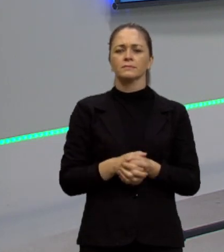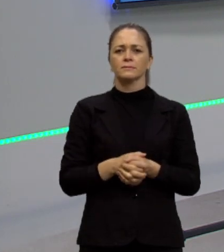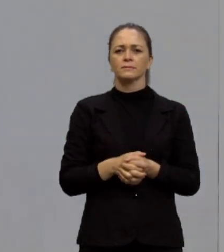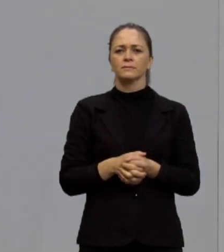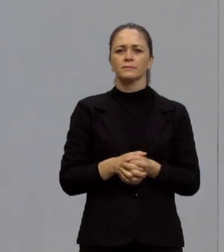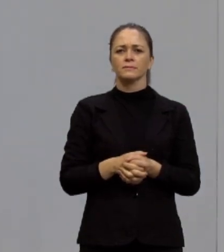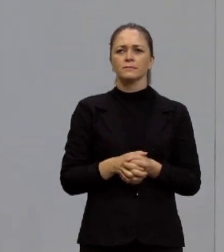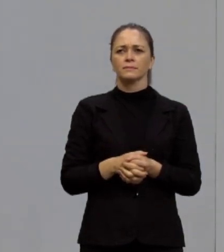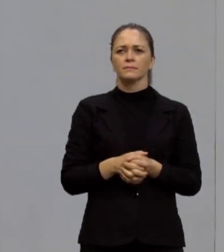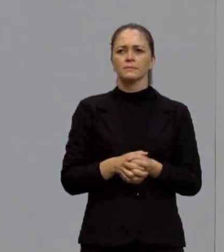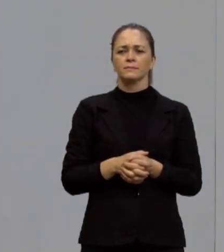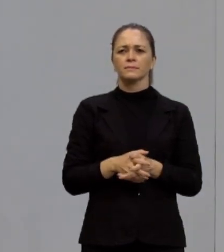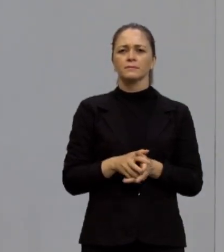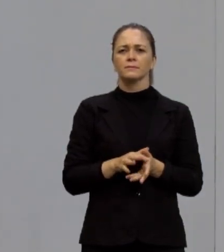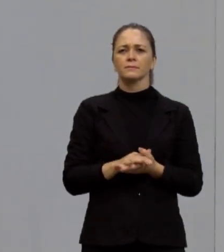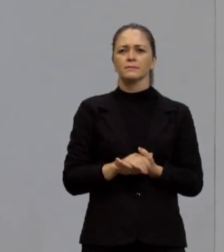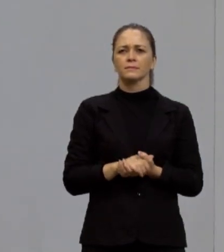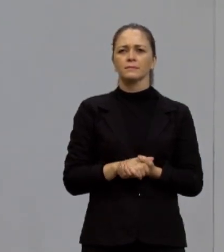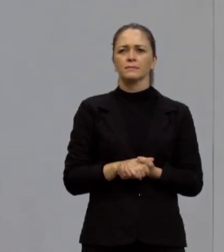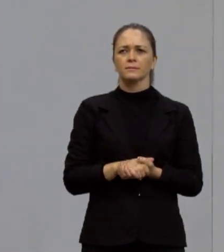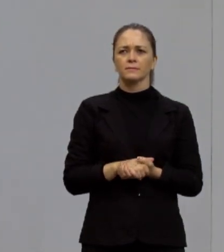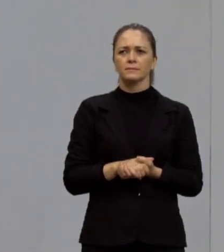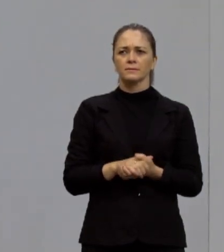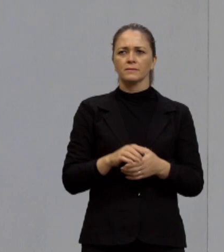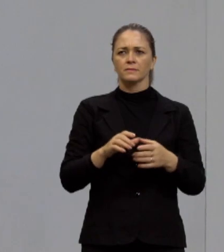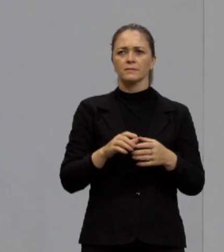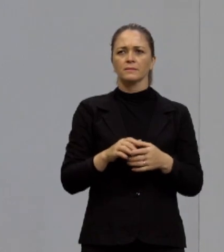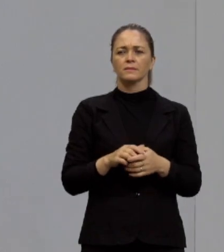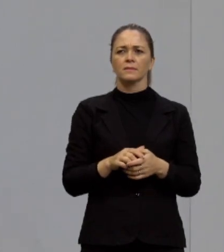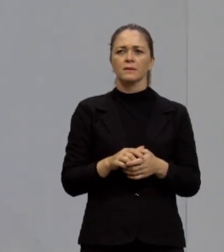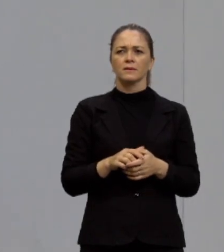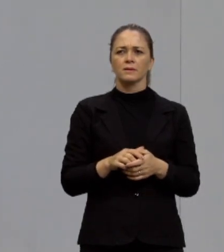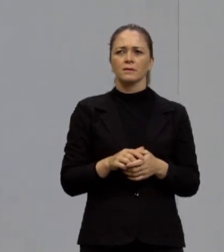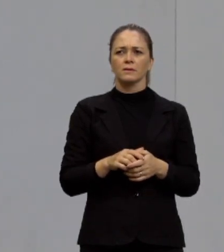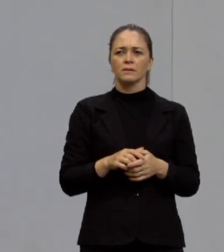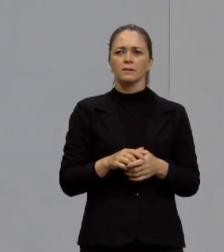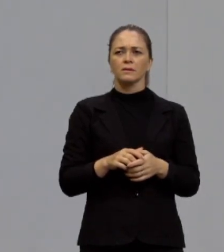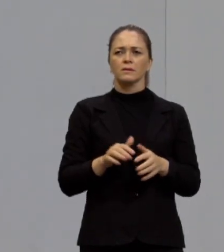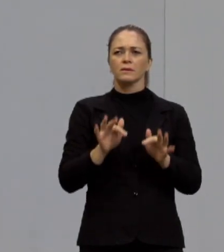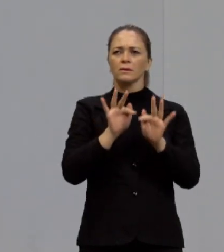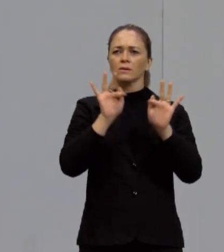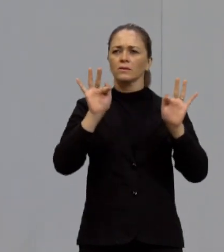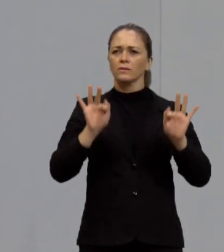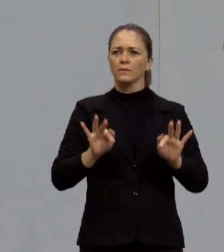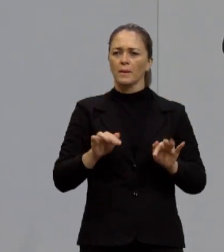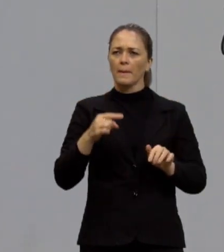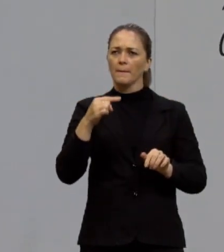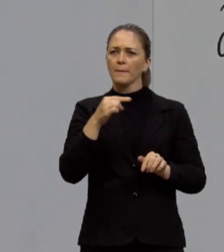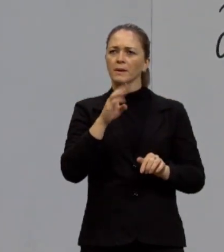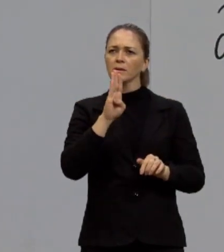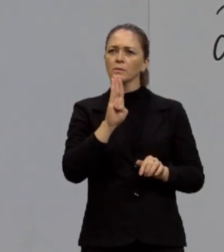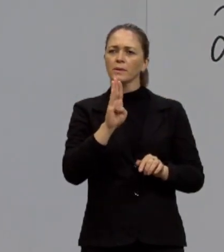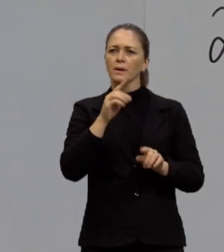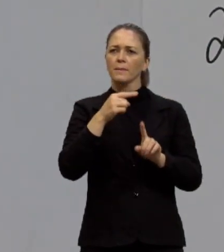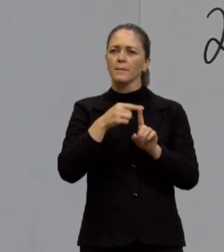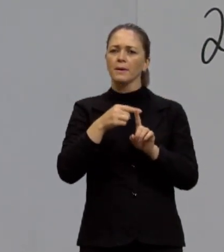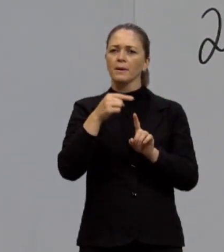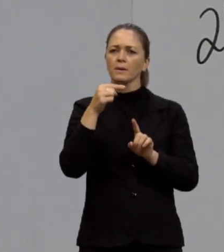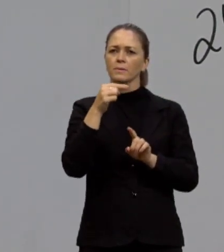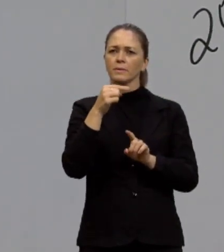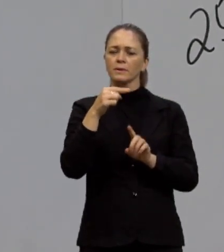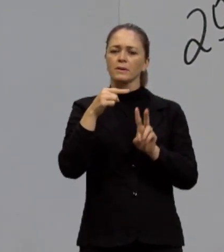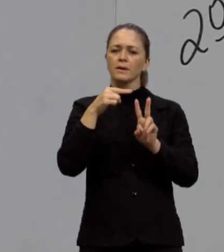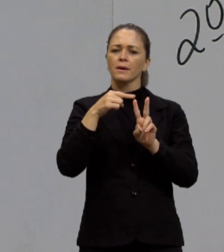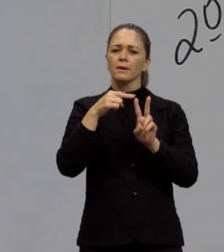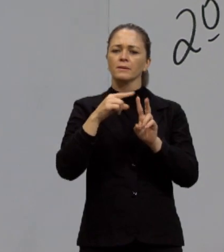é aplicar esse delta na fórmula de Bhaskara, menos b, mais ou menos a raiz do